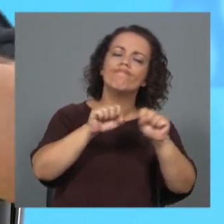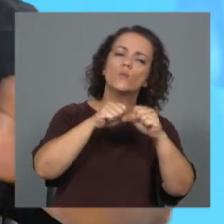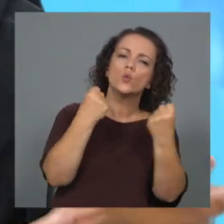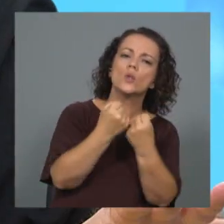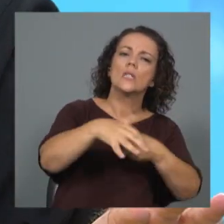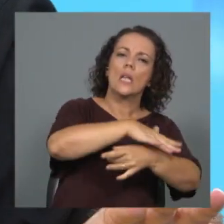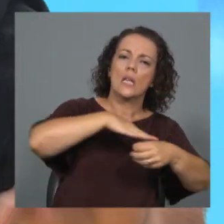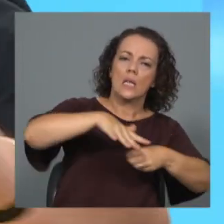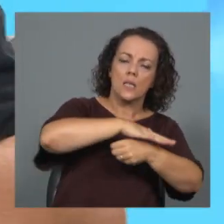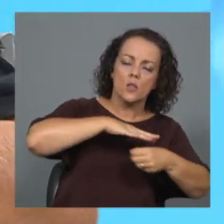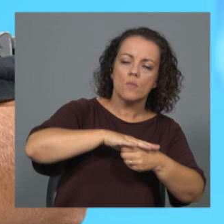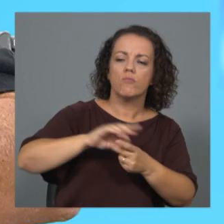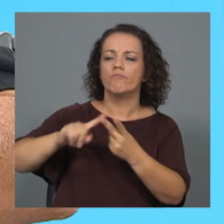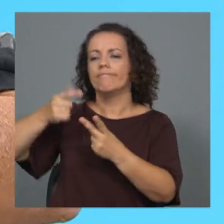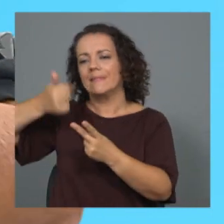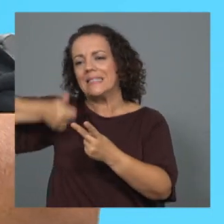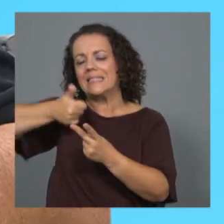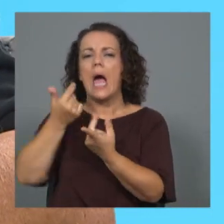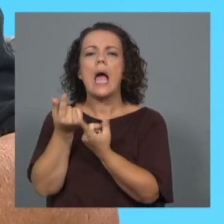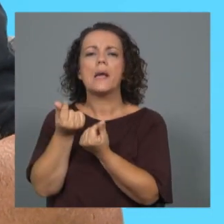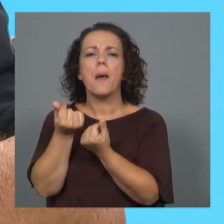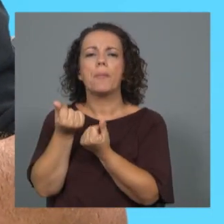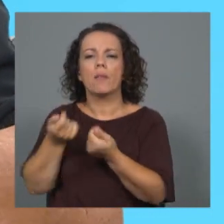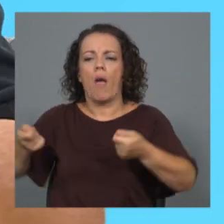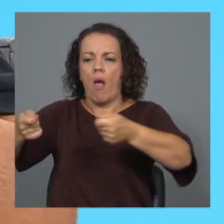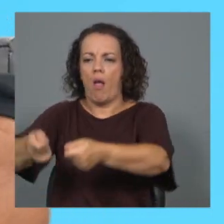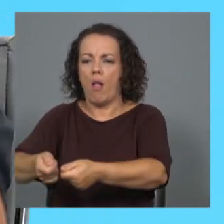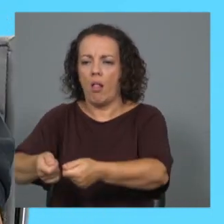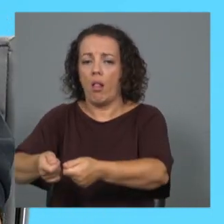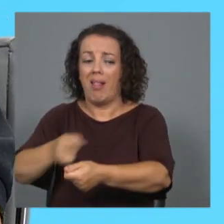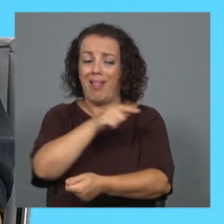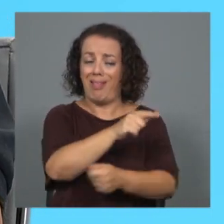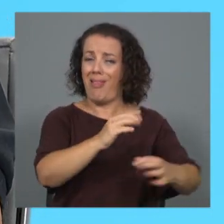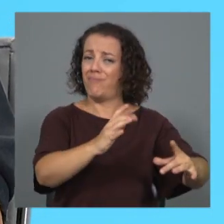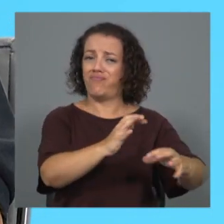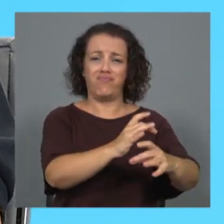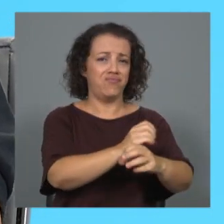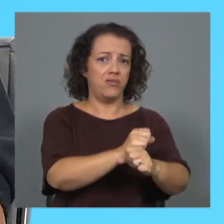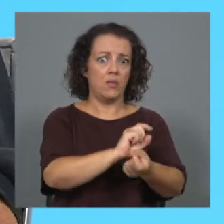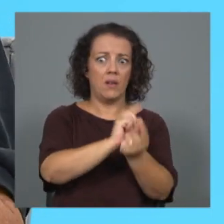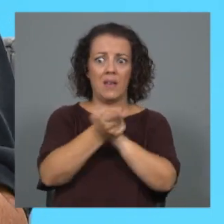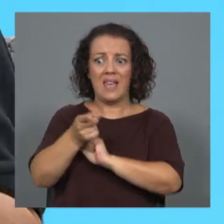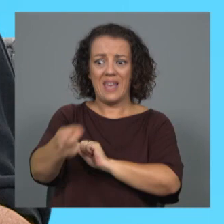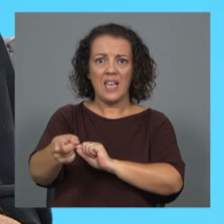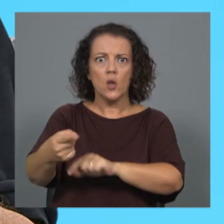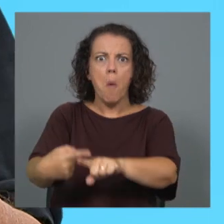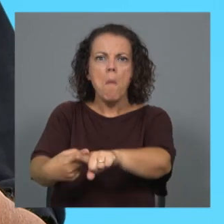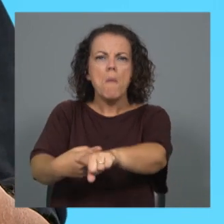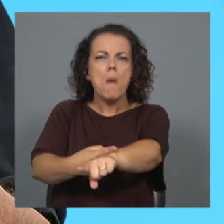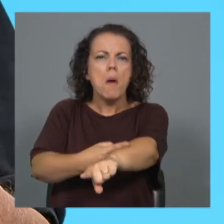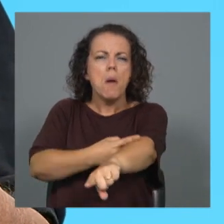Depois o socialismo morreu. Agora é o capitalismo. Só que o capitalismo está levado a um extremo de